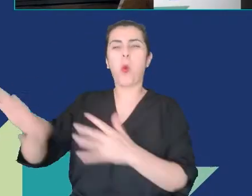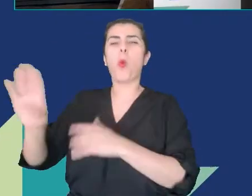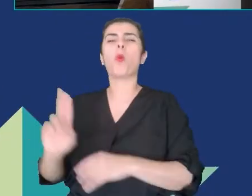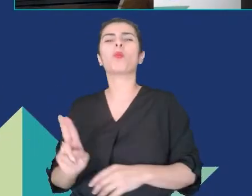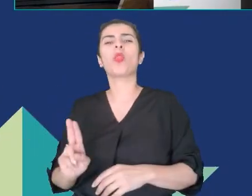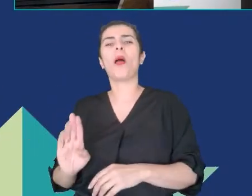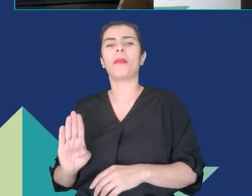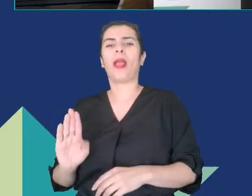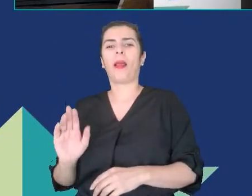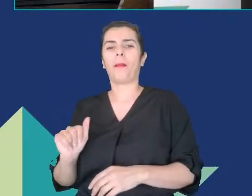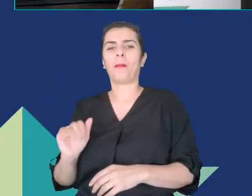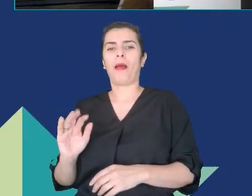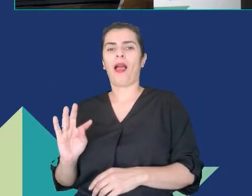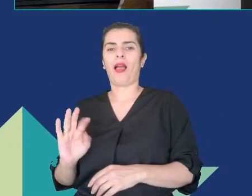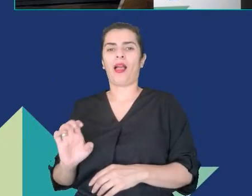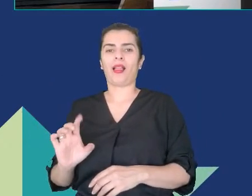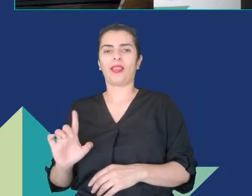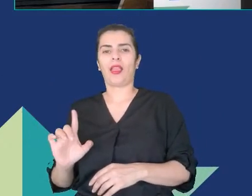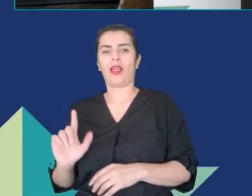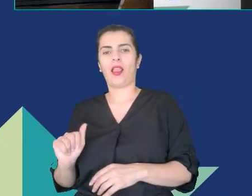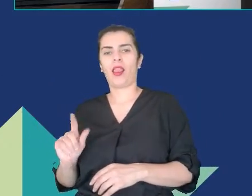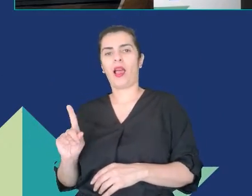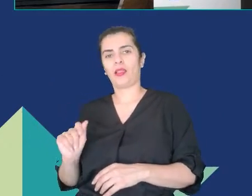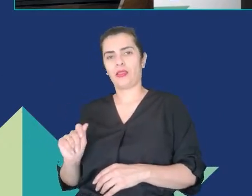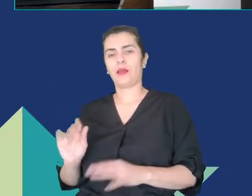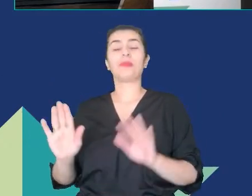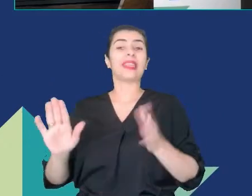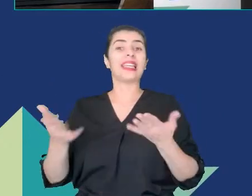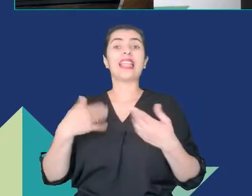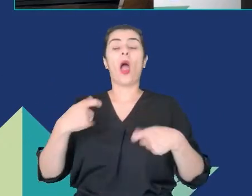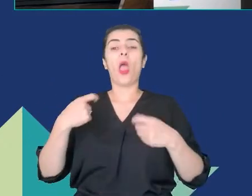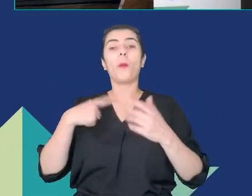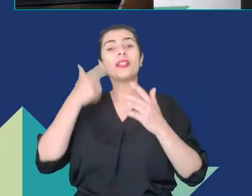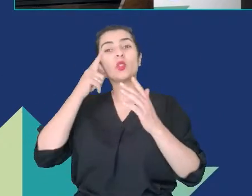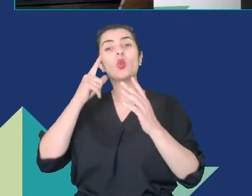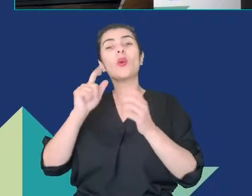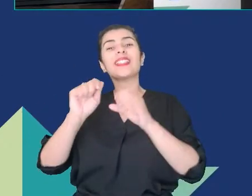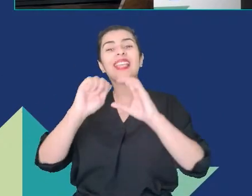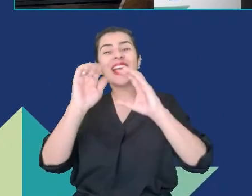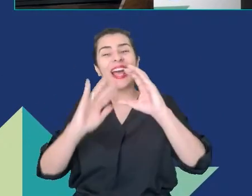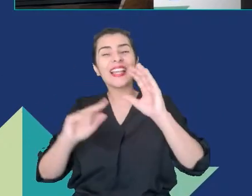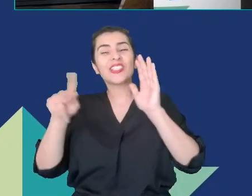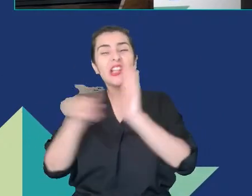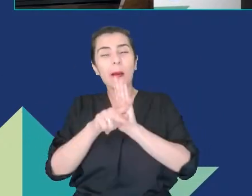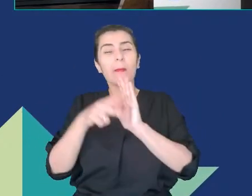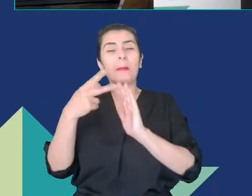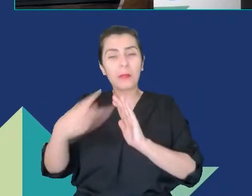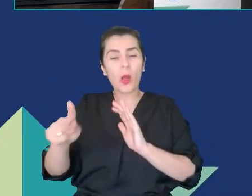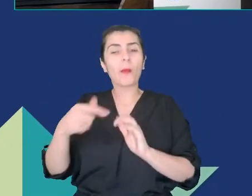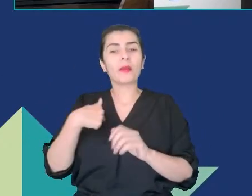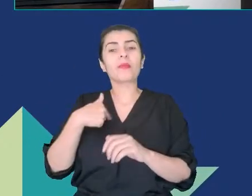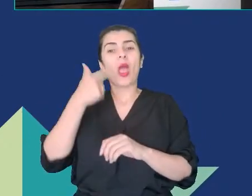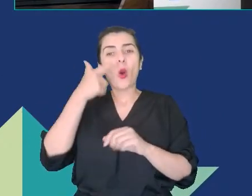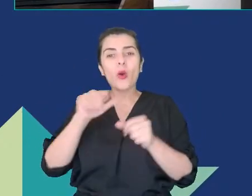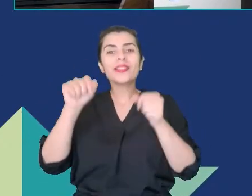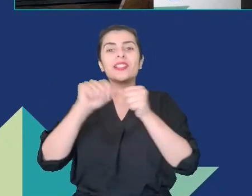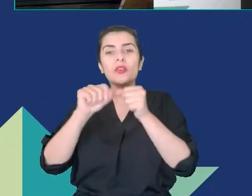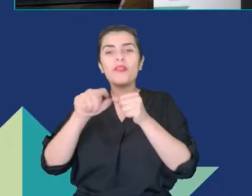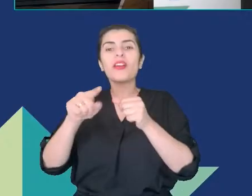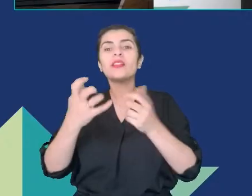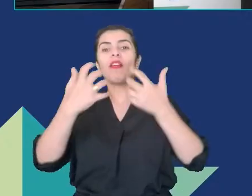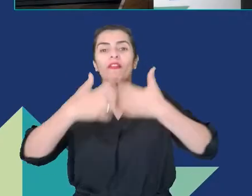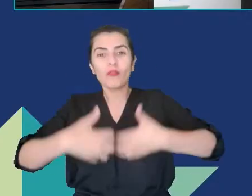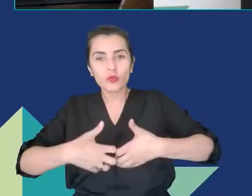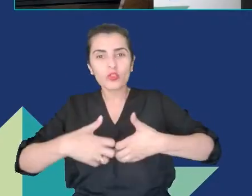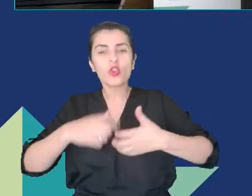atingir uma característica, uma densidade, para ele começar o funcionamento e lançar o rejeito